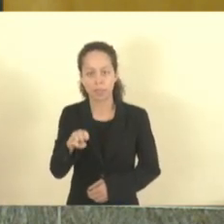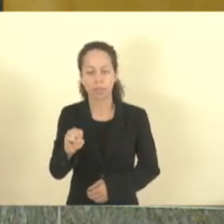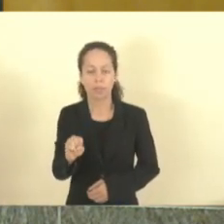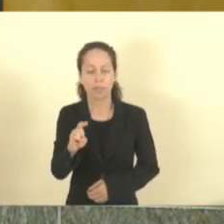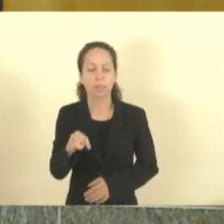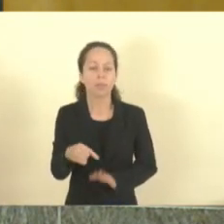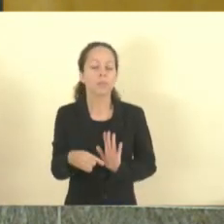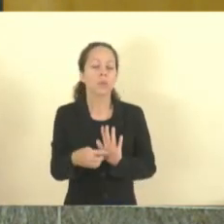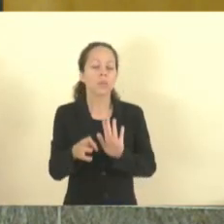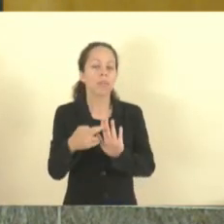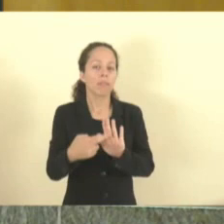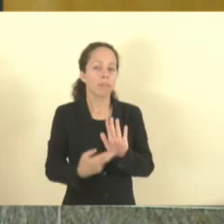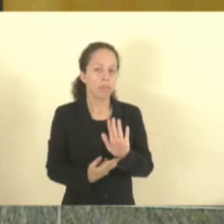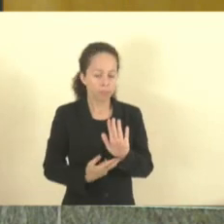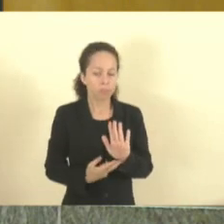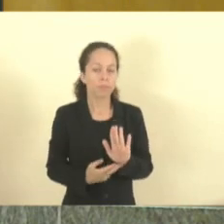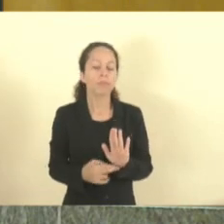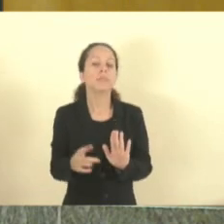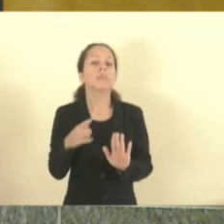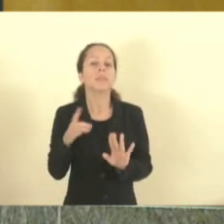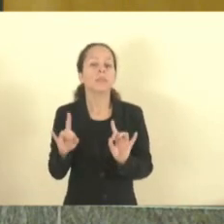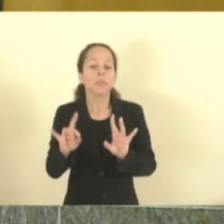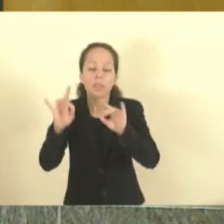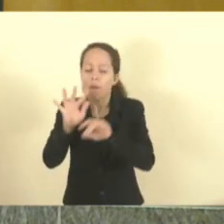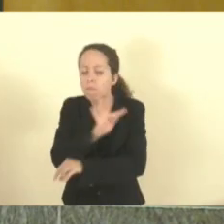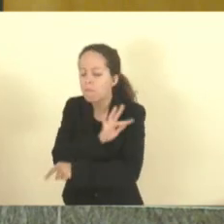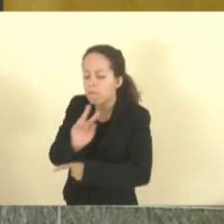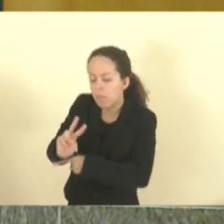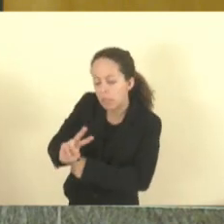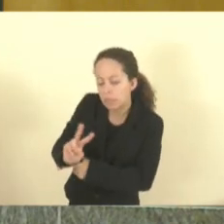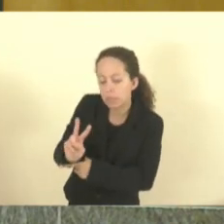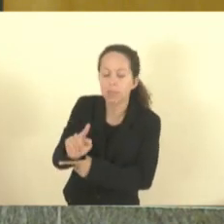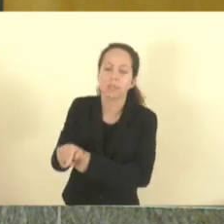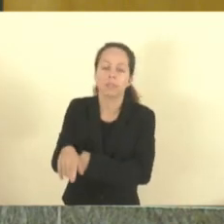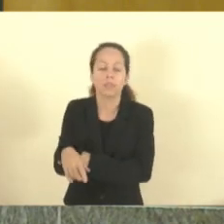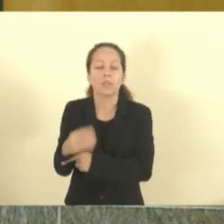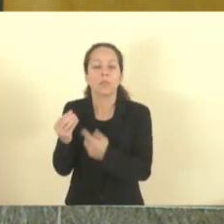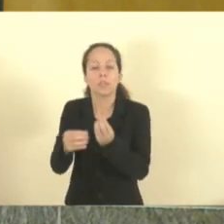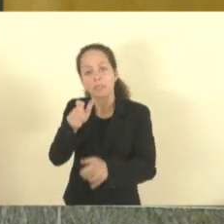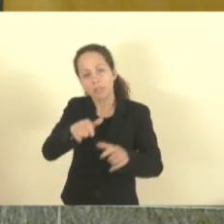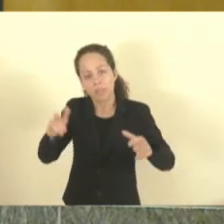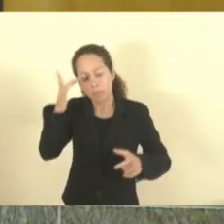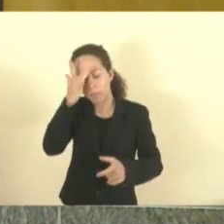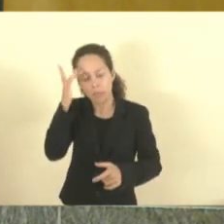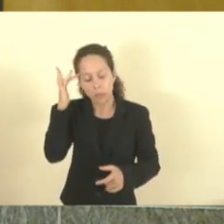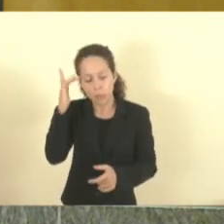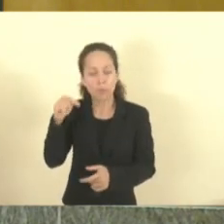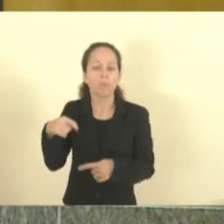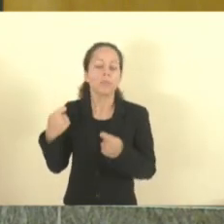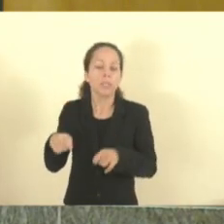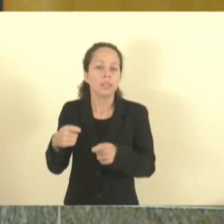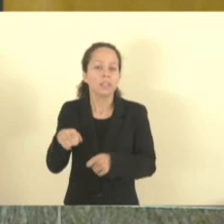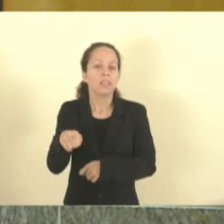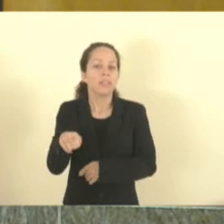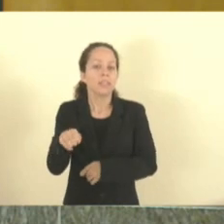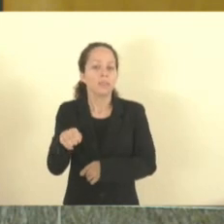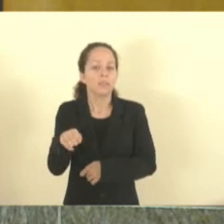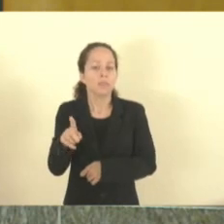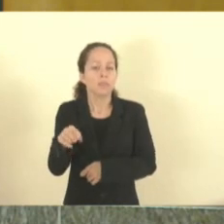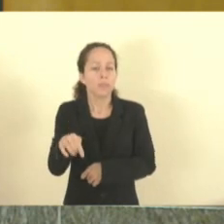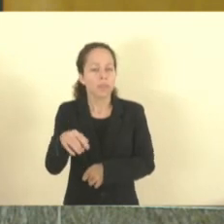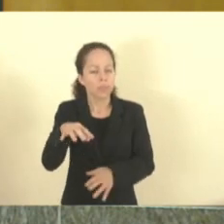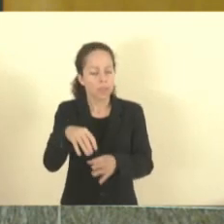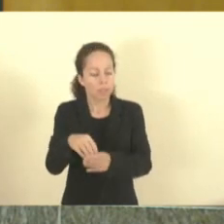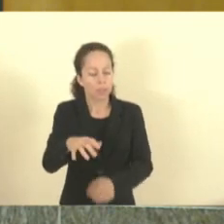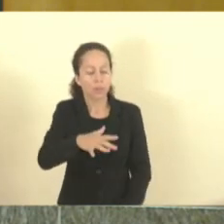normas relativas ao regime especial de fiscalização aplicável ao contribuinte, considerando dever contumaz no âmbito do Estado do Espírito